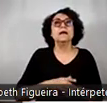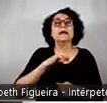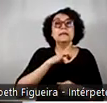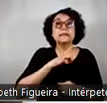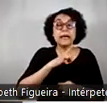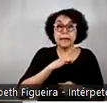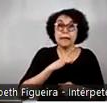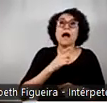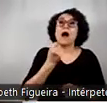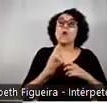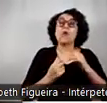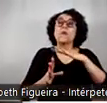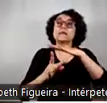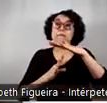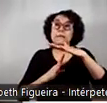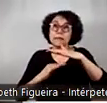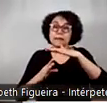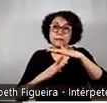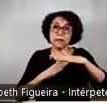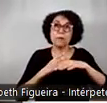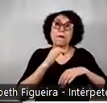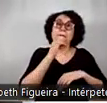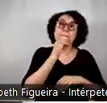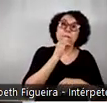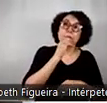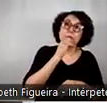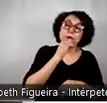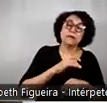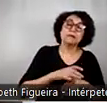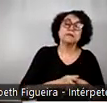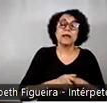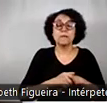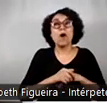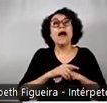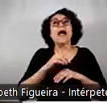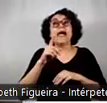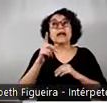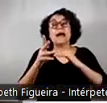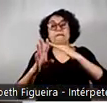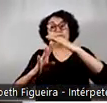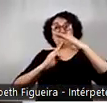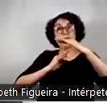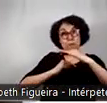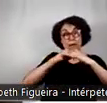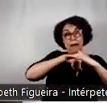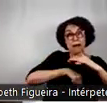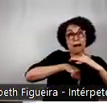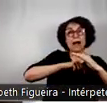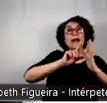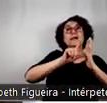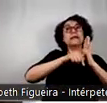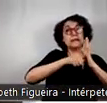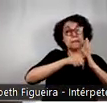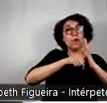né, de pessoas que regressam do seu país de origem, e aí essa migração de retorno, ela pode ser de forma voluntária ou